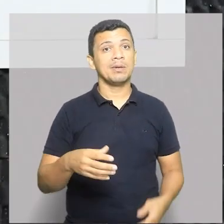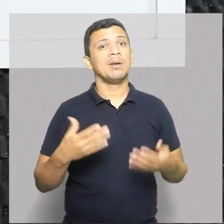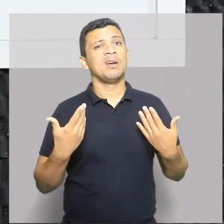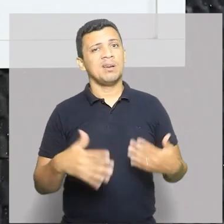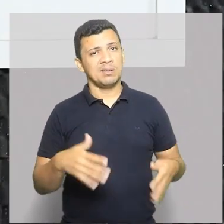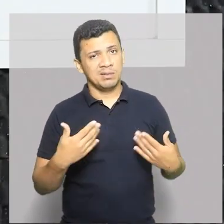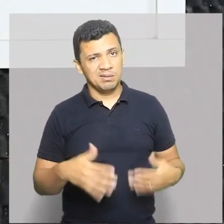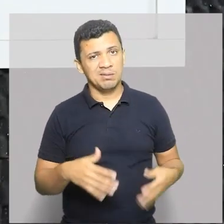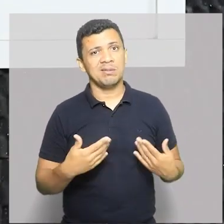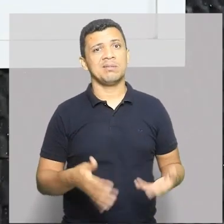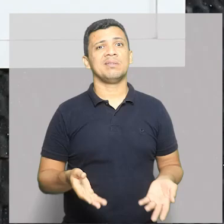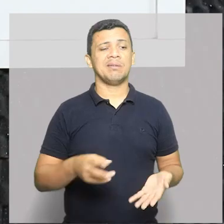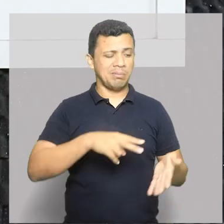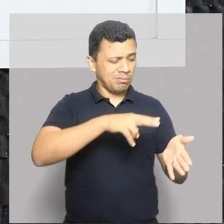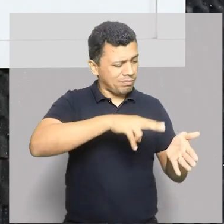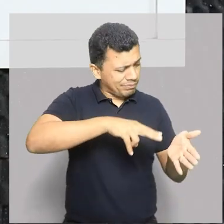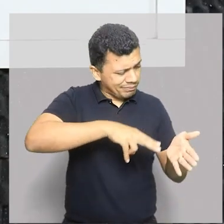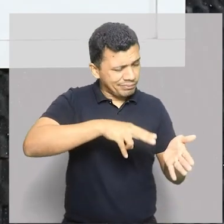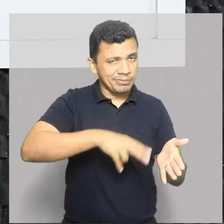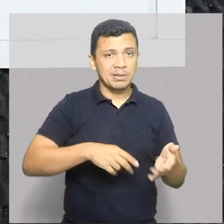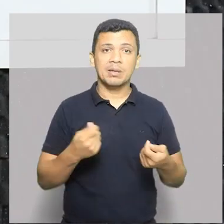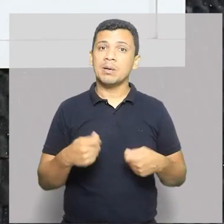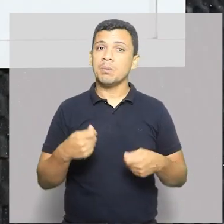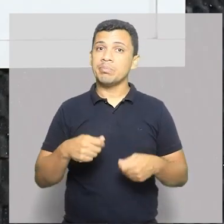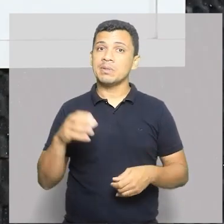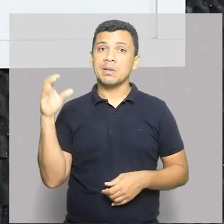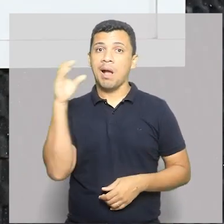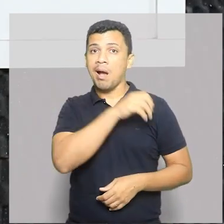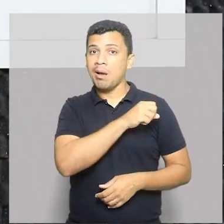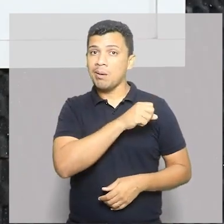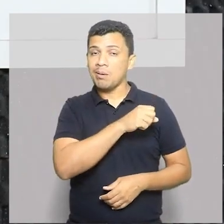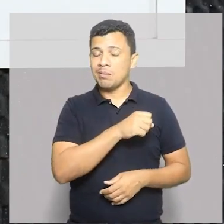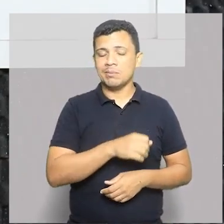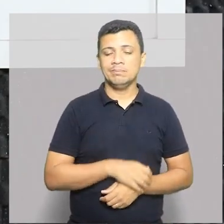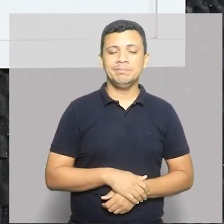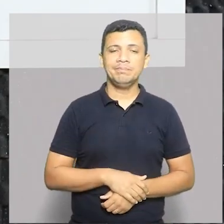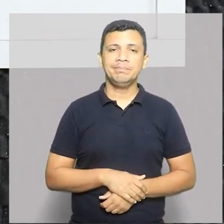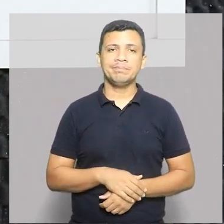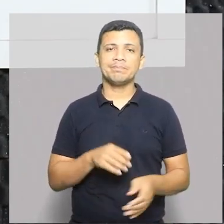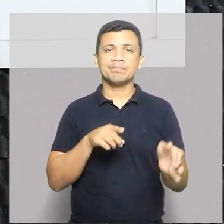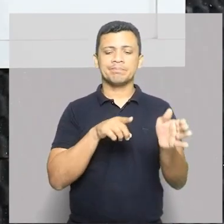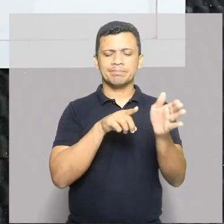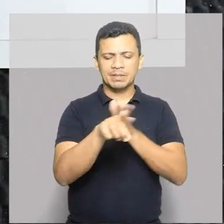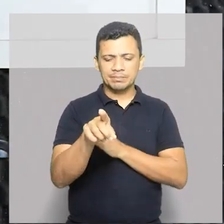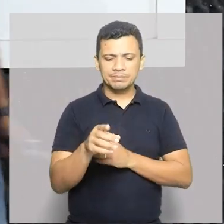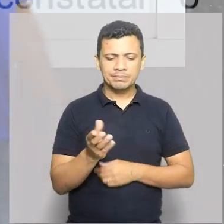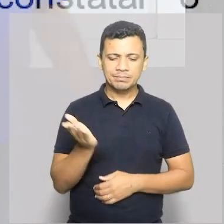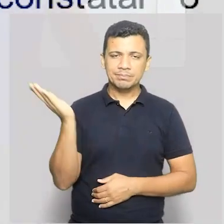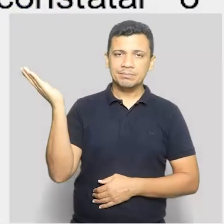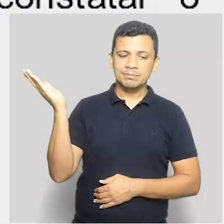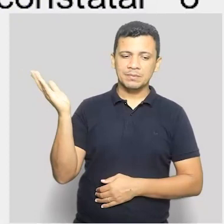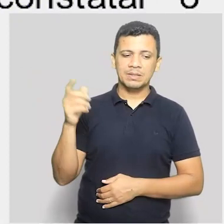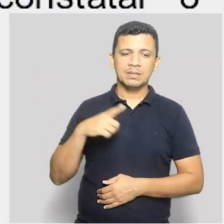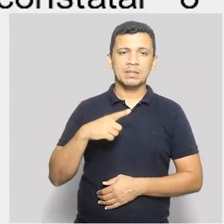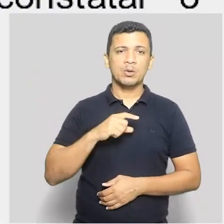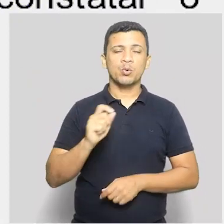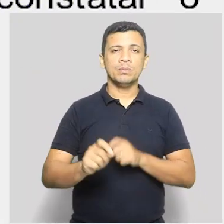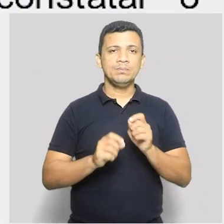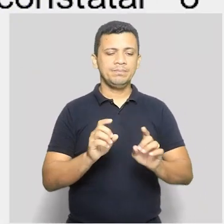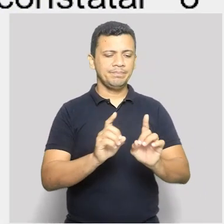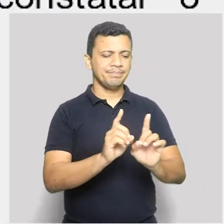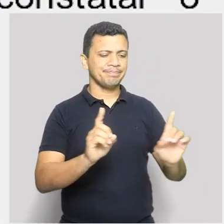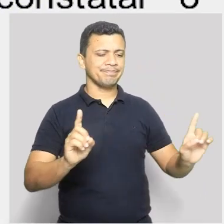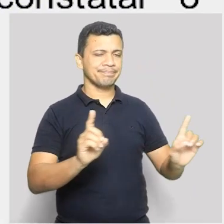tudo, então tu tem que dar uma acelerada nesse processo. Então essa questão, ele está me dando aqui, ó, o comprimento, o diâmetro